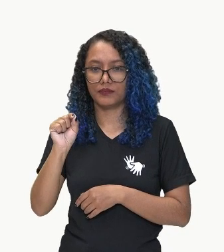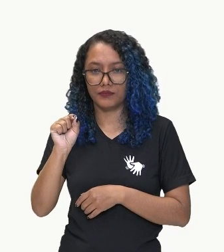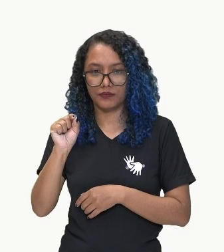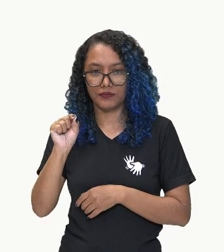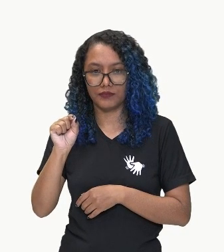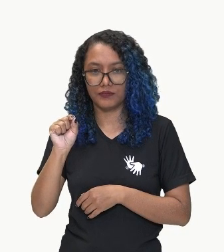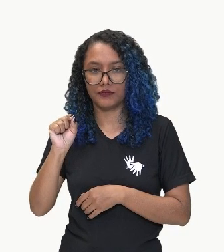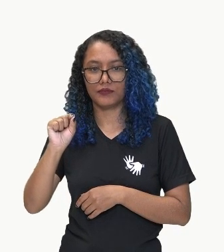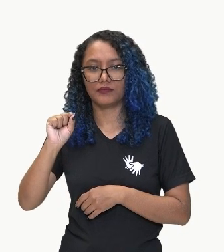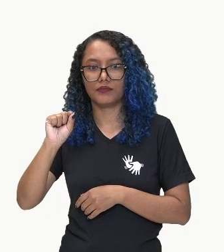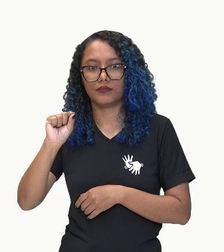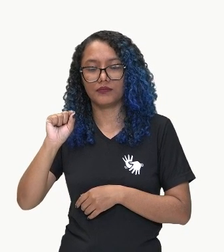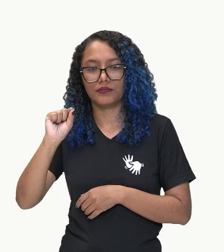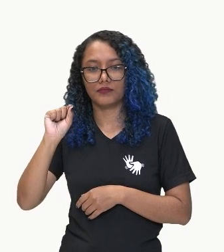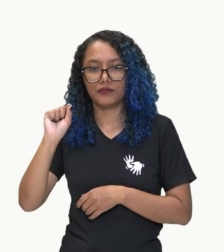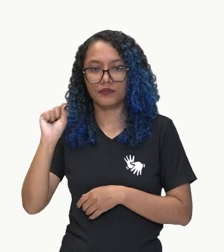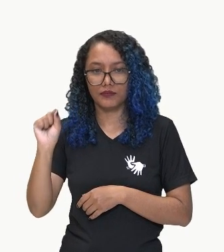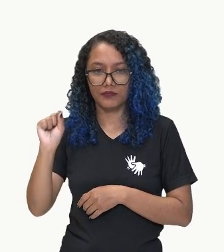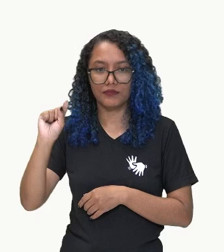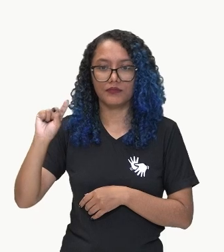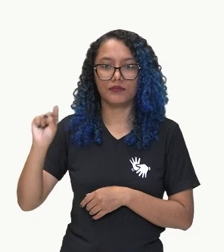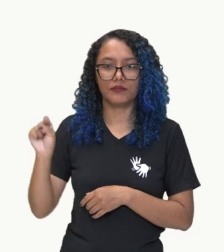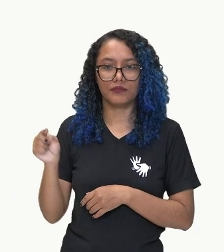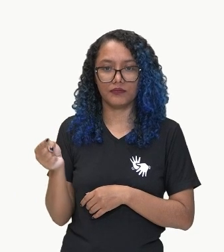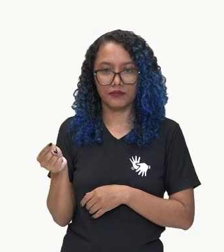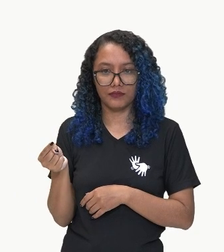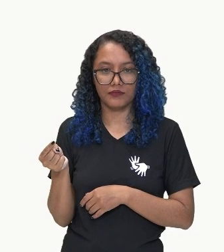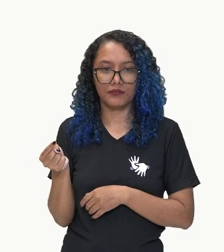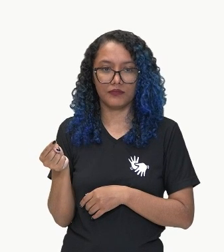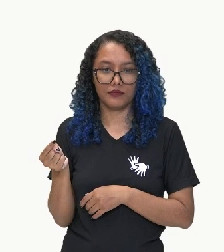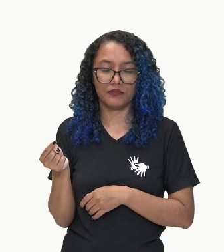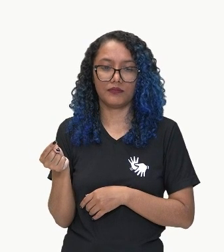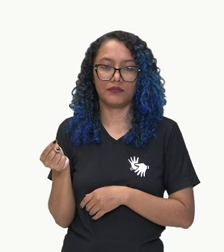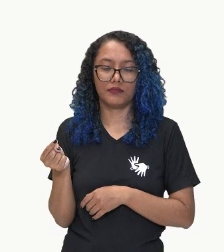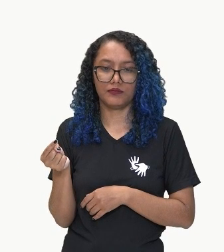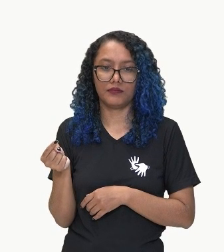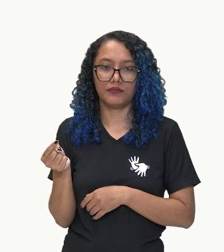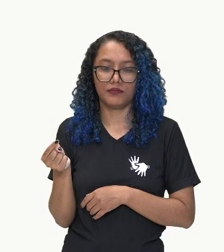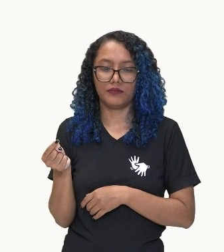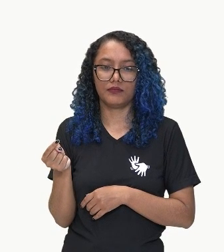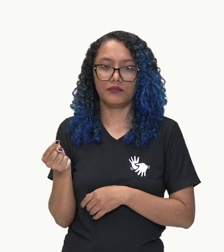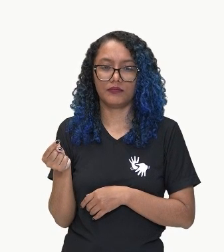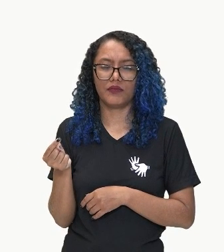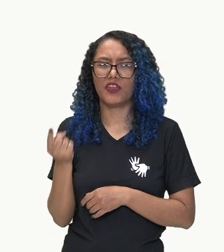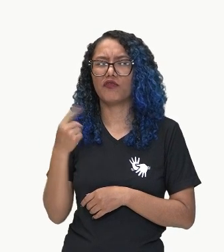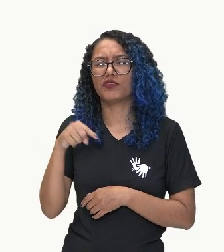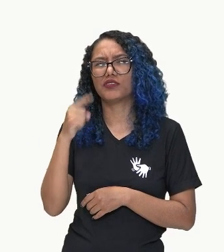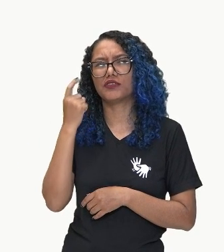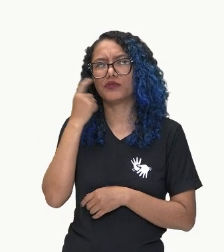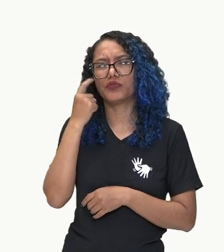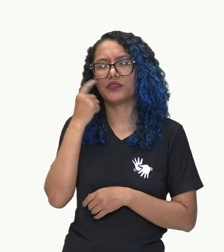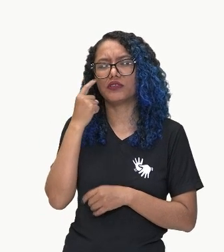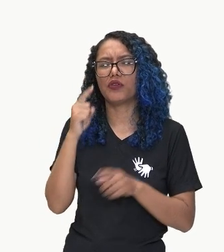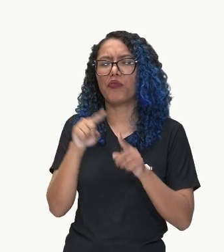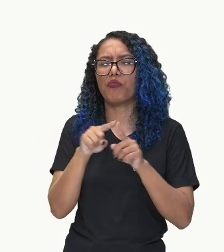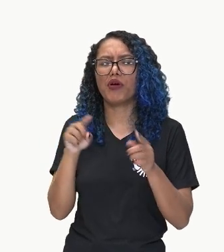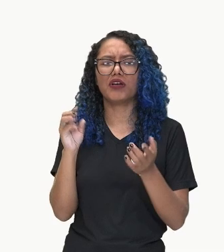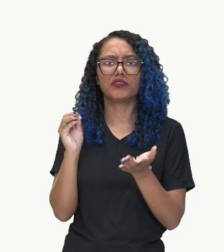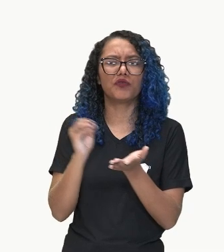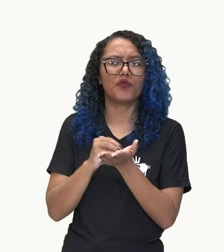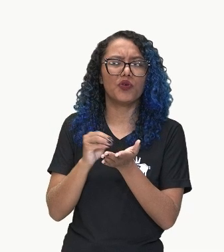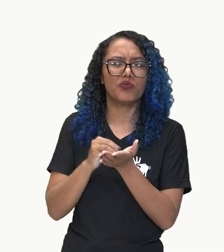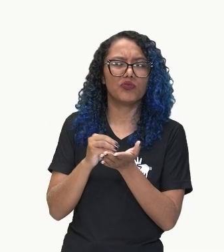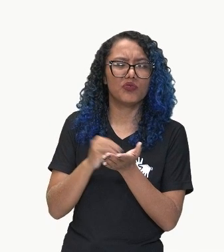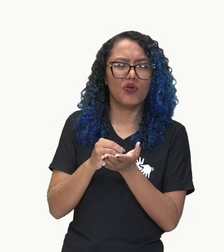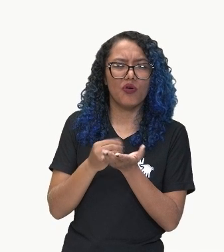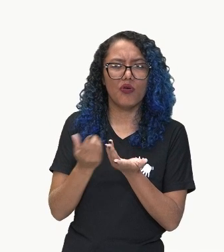1, 2, 3 e a vírgula. Aí você deve estar se perguntando, mas ficou aí espaço em branco.